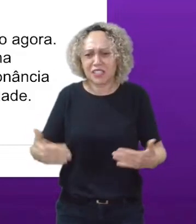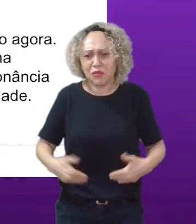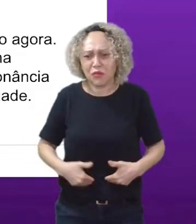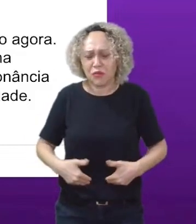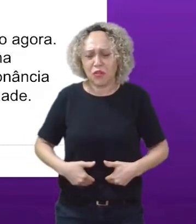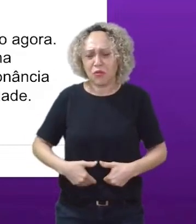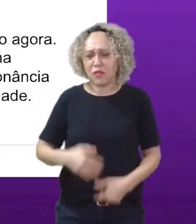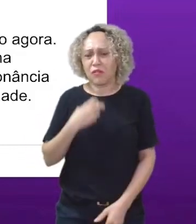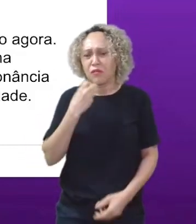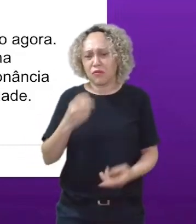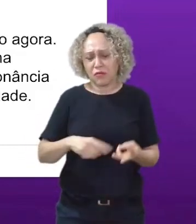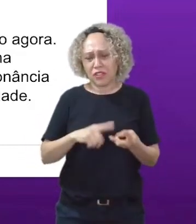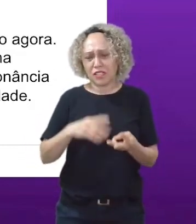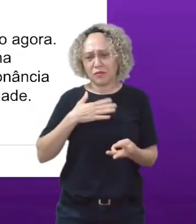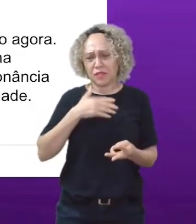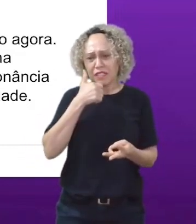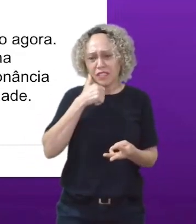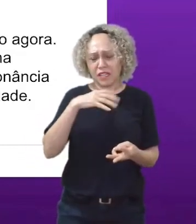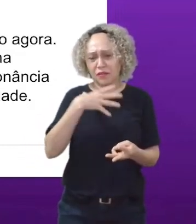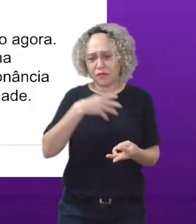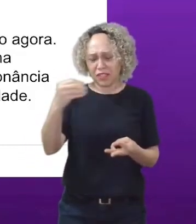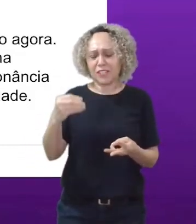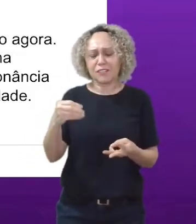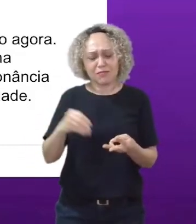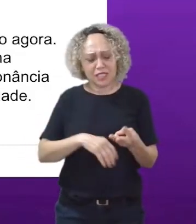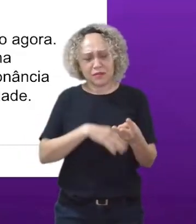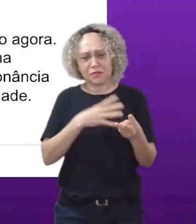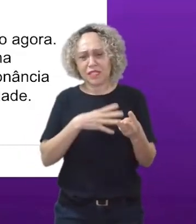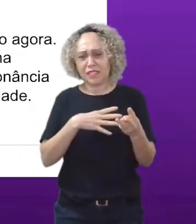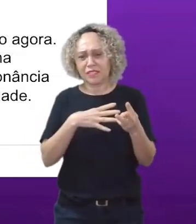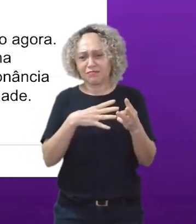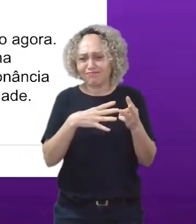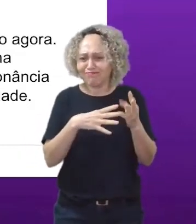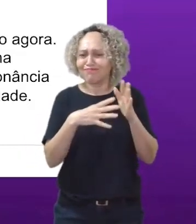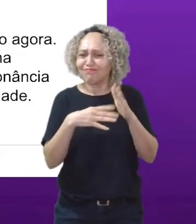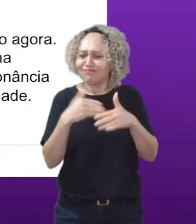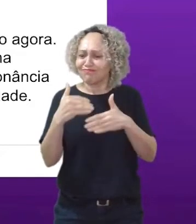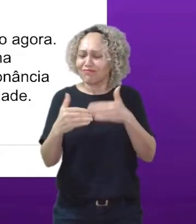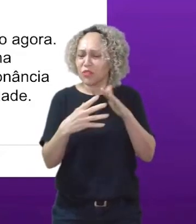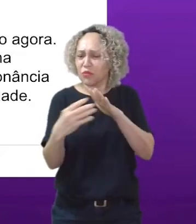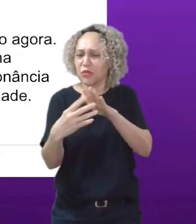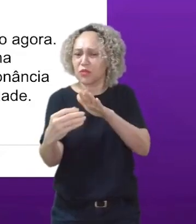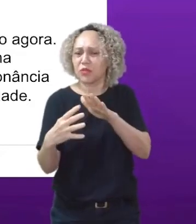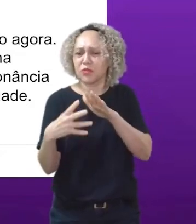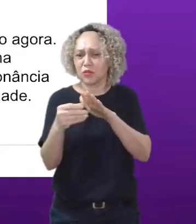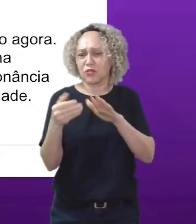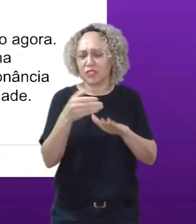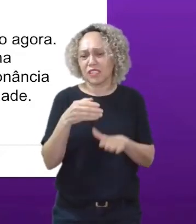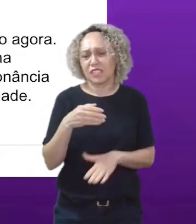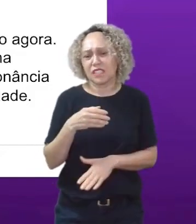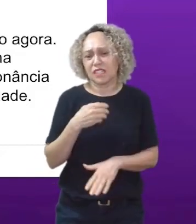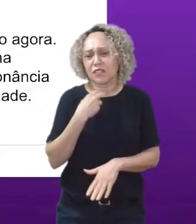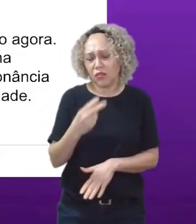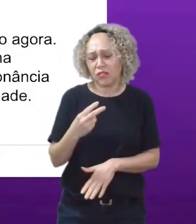nossas vozes, recolhe em si as vozes mudas caladas, engasgadas nas gargantas. A voz de minha filha